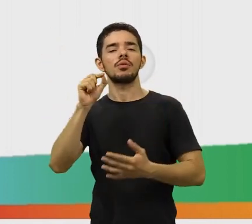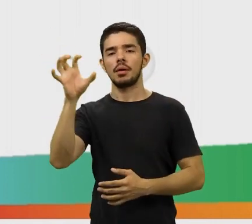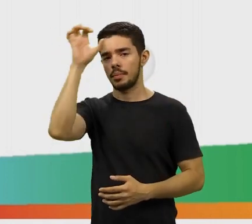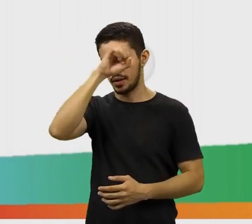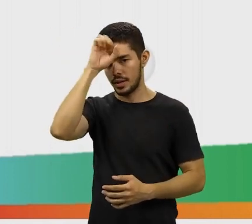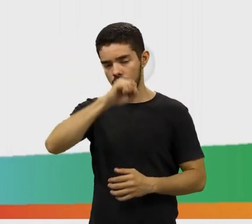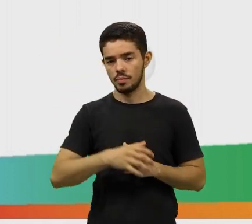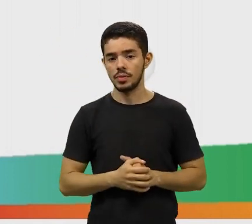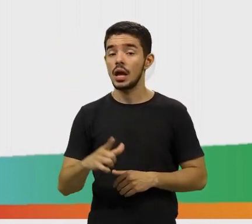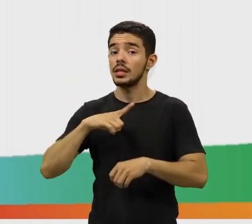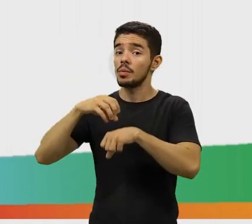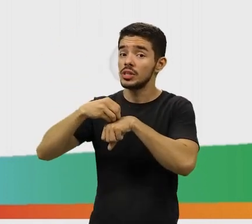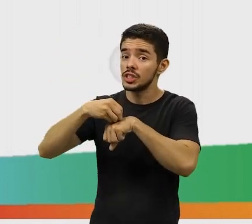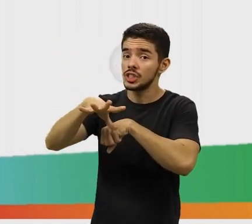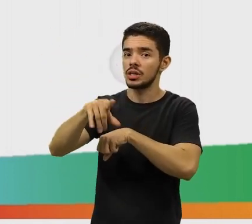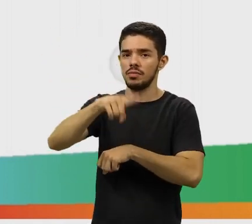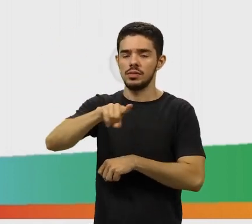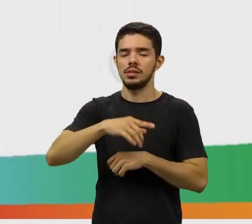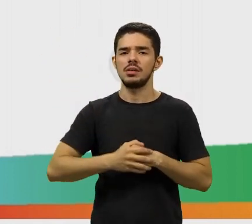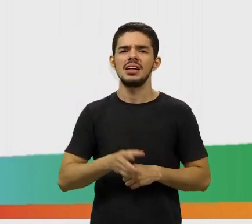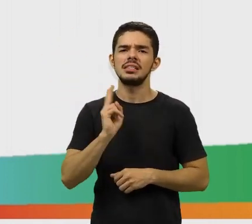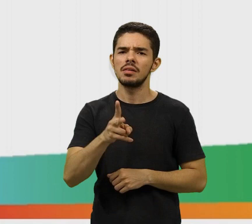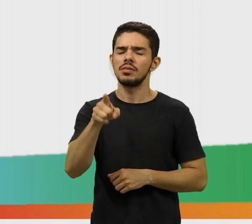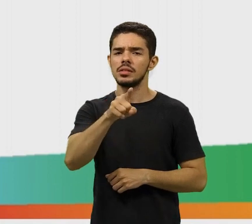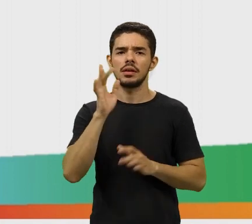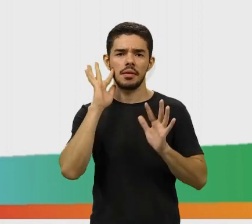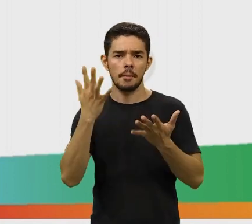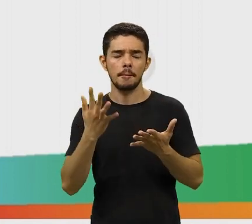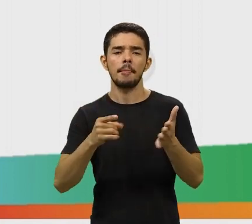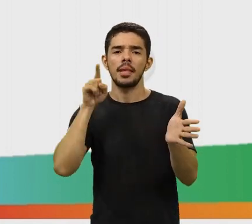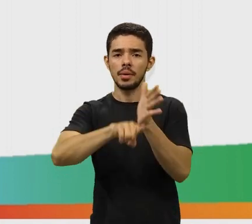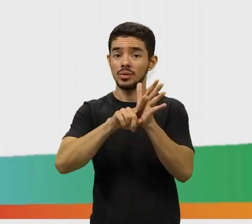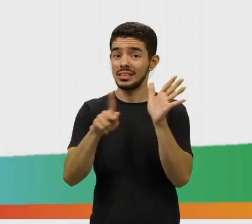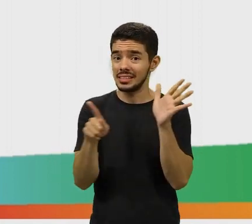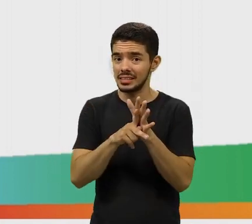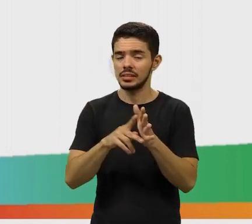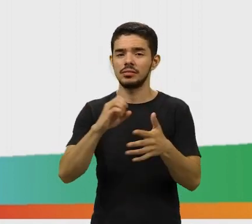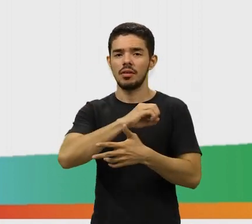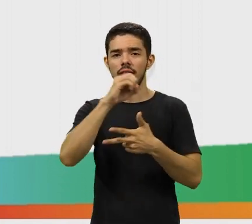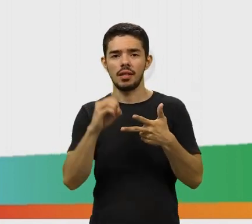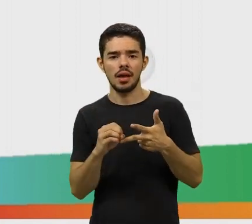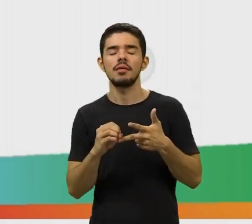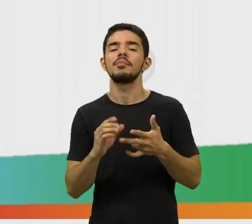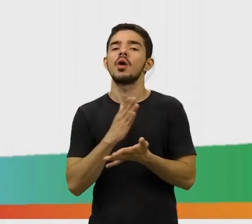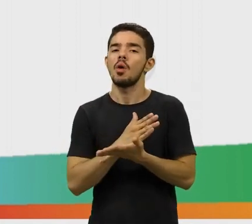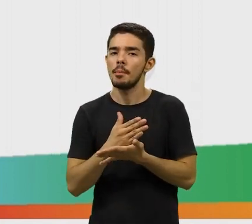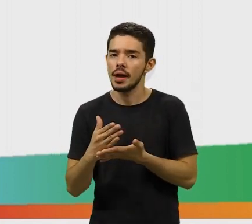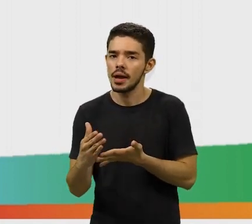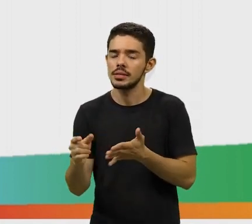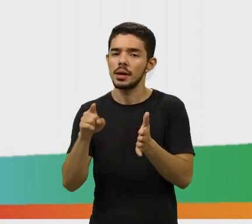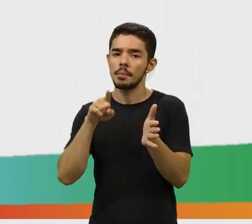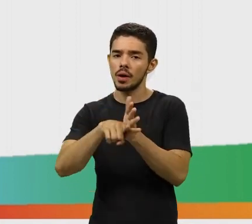nós aprendemos. Eu tenho uma dica para vocês. Toda vez que vocês forem resolver uma questão do Enem, comecem